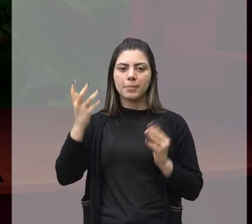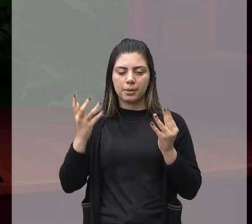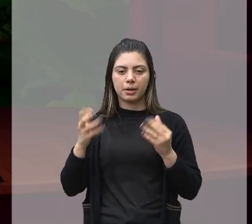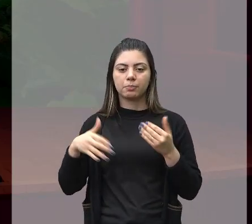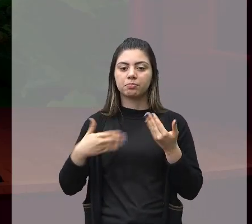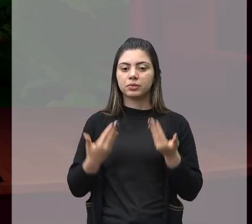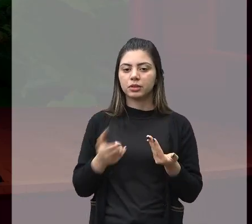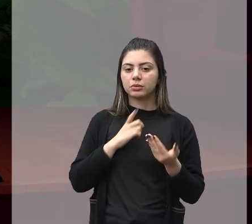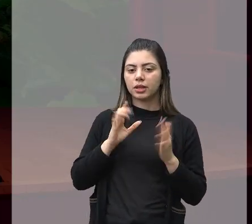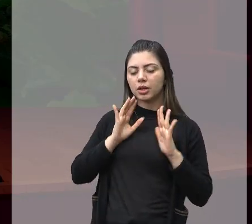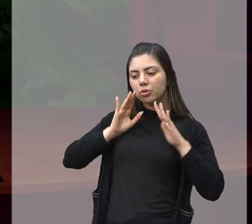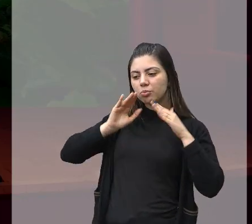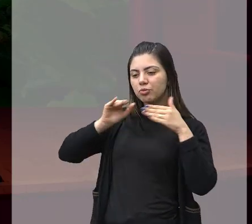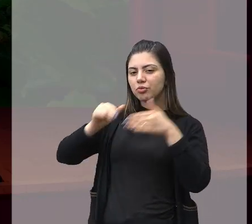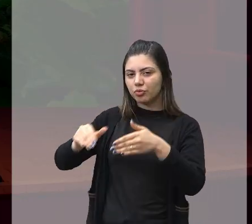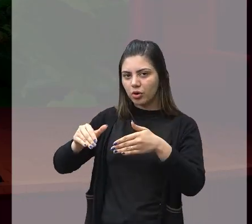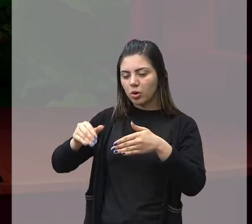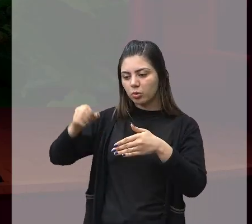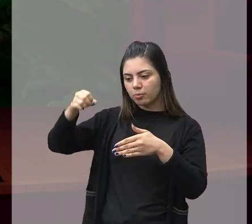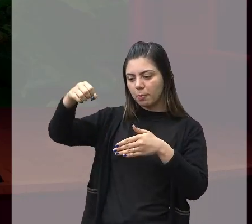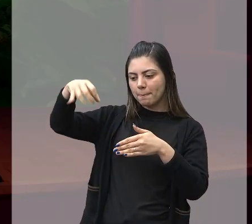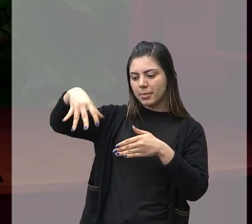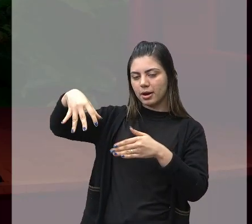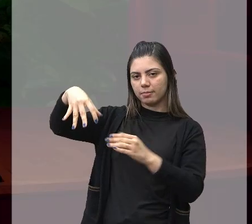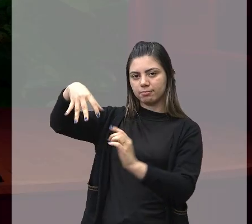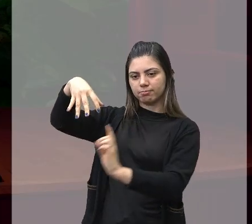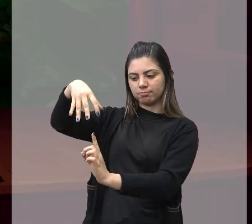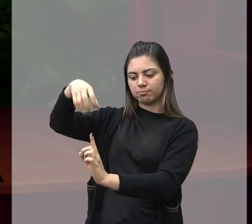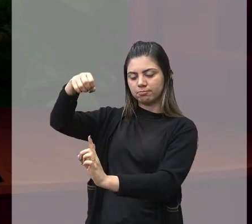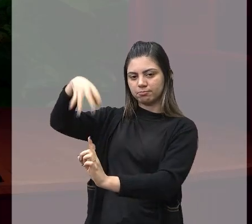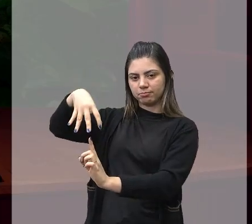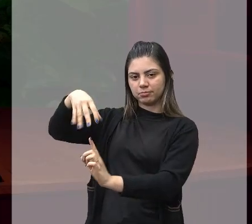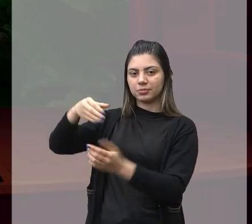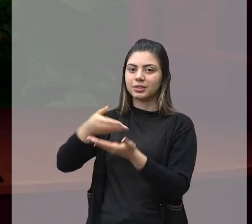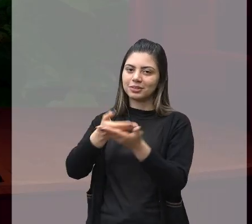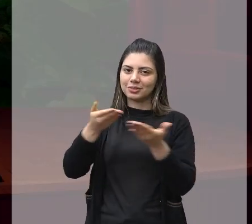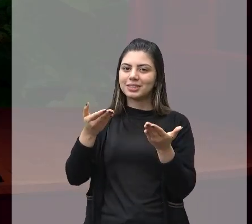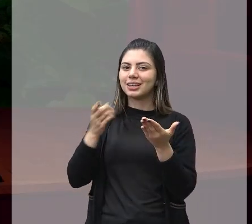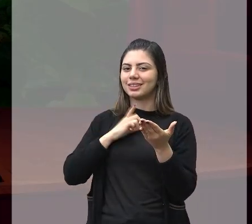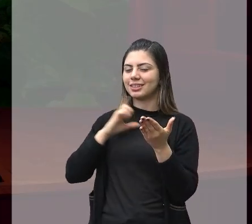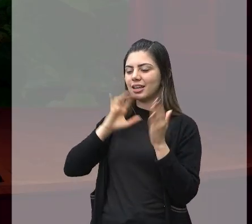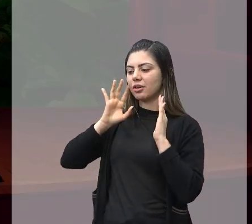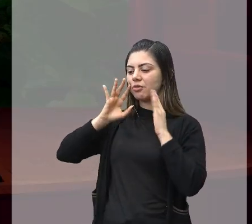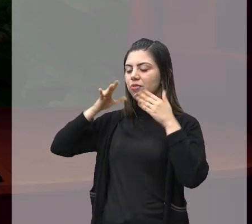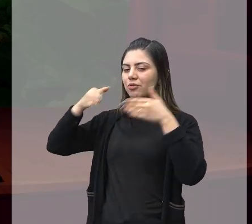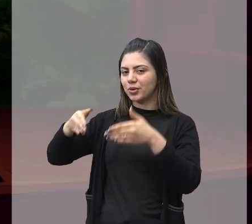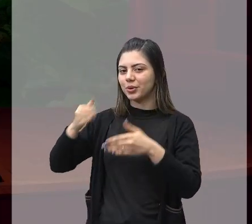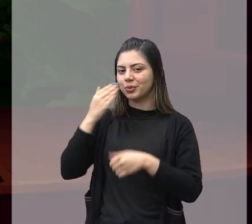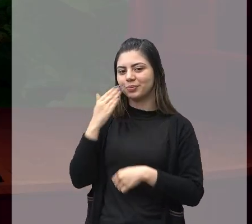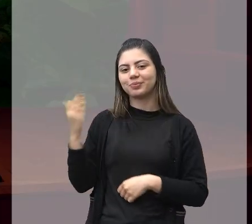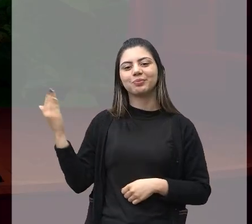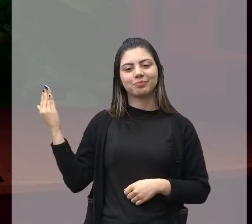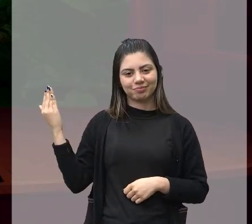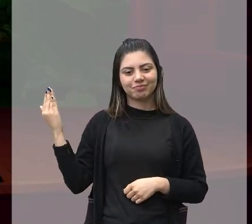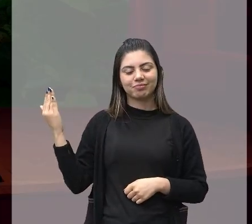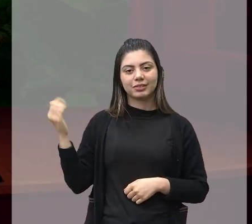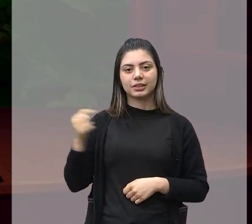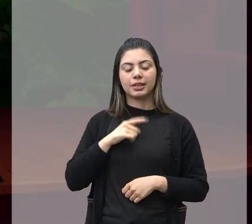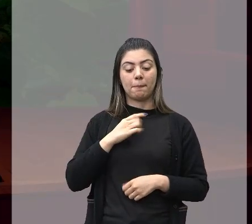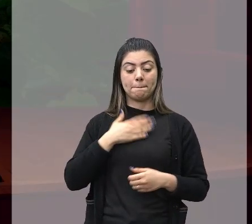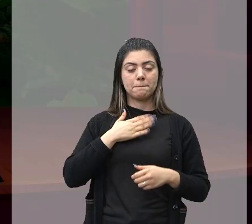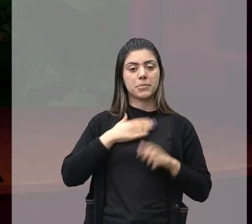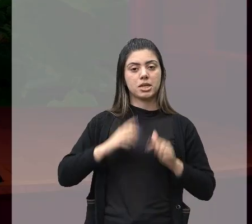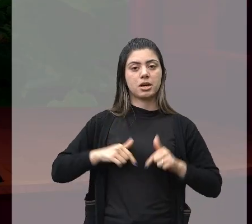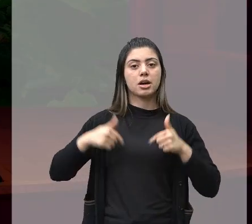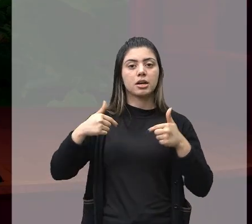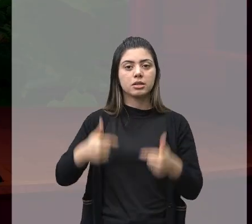ele direcionou um foco de luz bem em cima de mim e aqui vocês conseguem direcionar o olhar para o que eu vou fazer, para